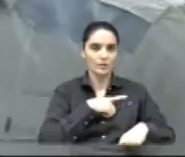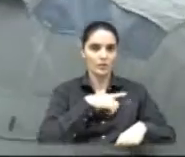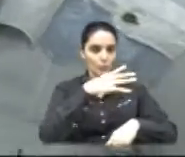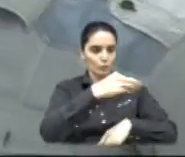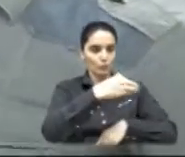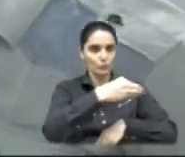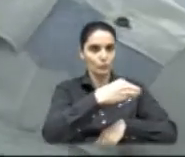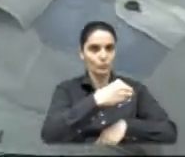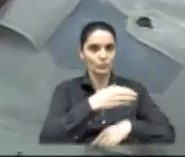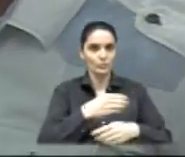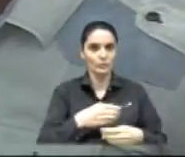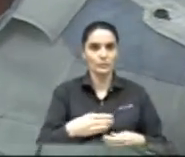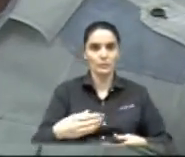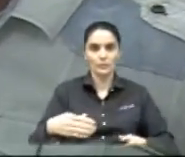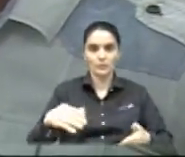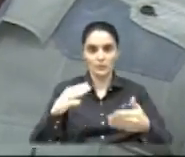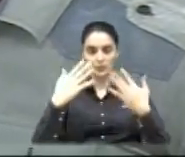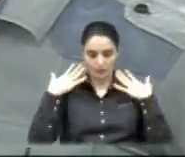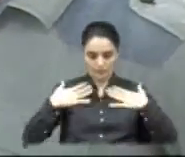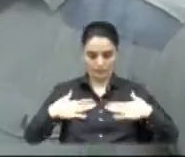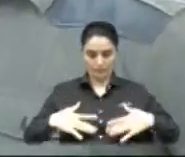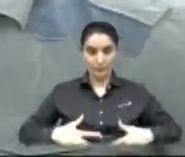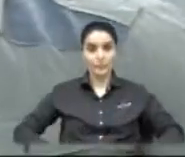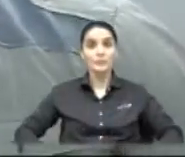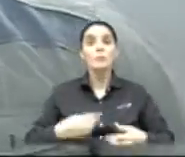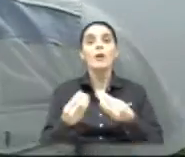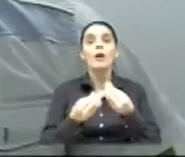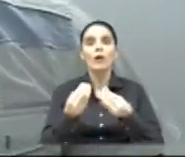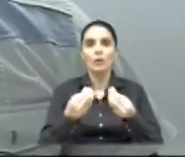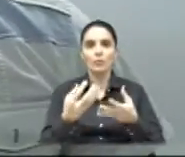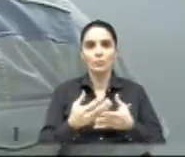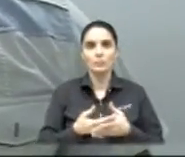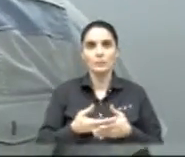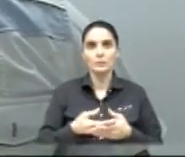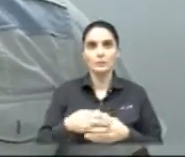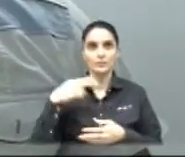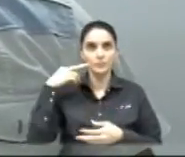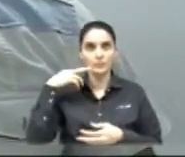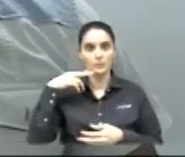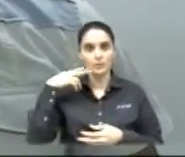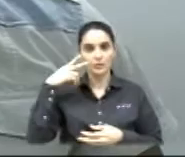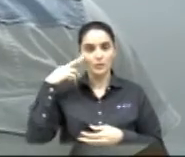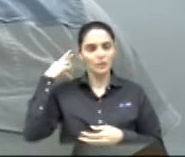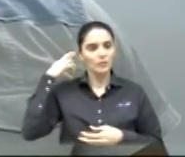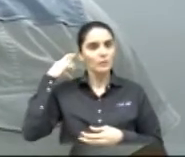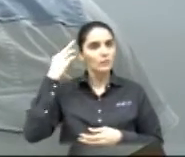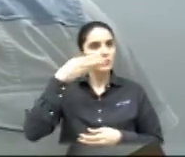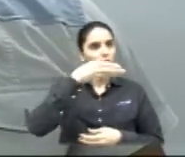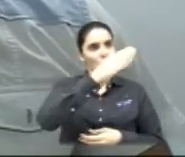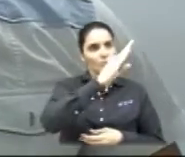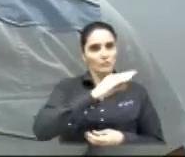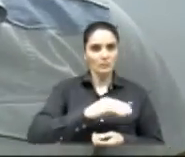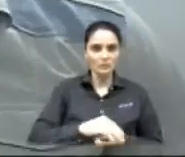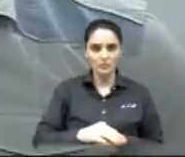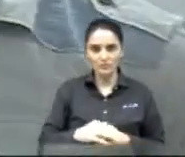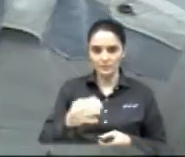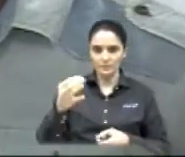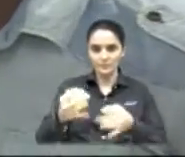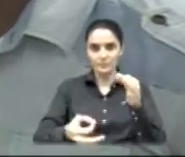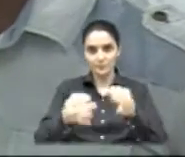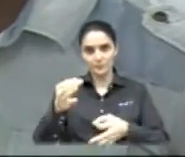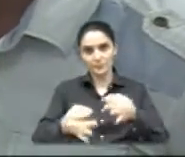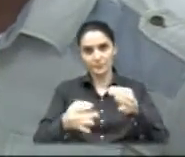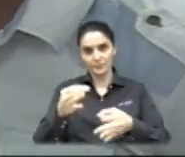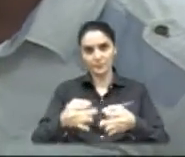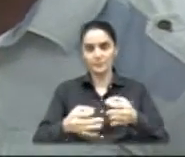ele, vai tomar banho com leite materno? Fui à justiça junto com o conselho tutelar, na ocasião, e a